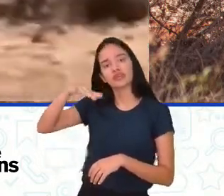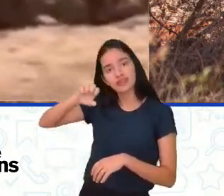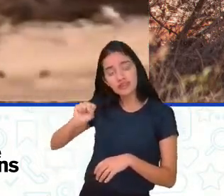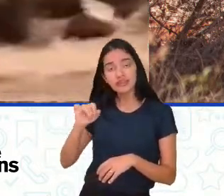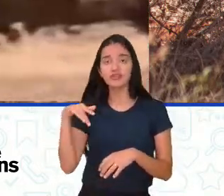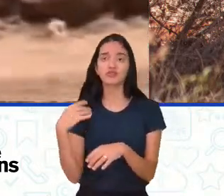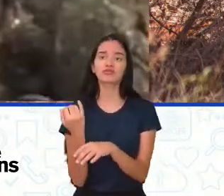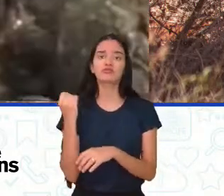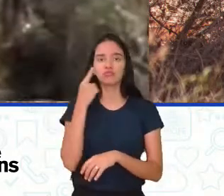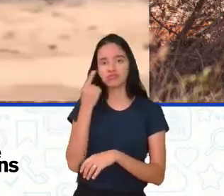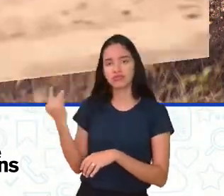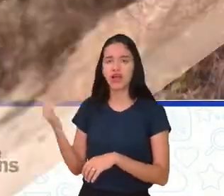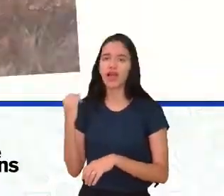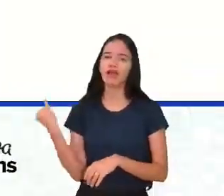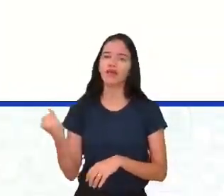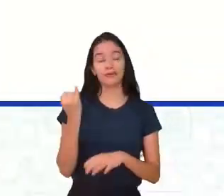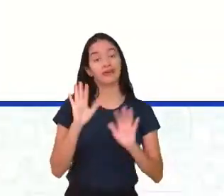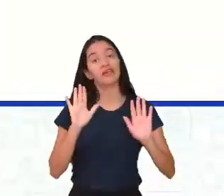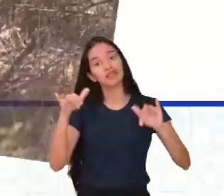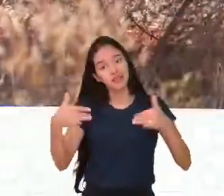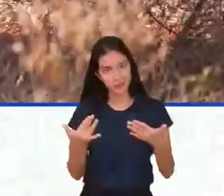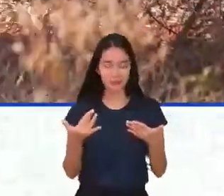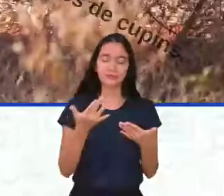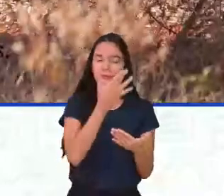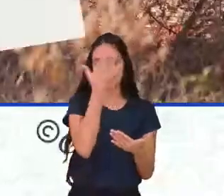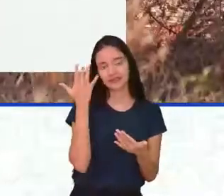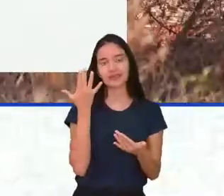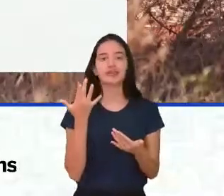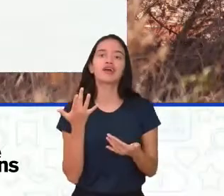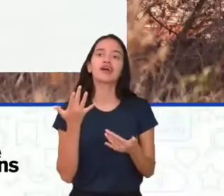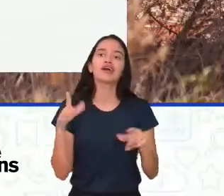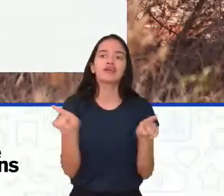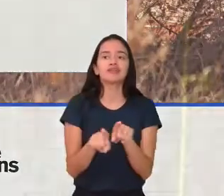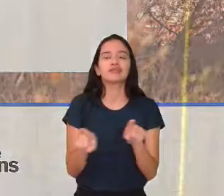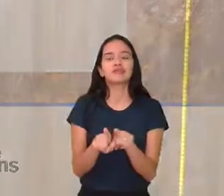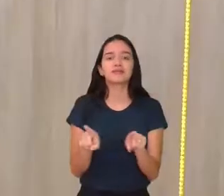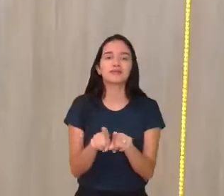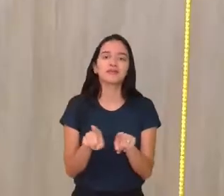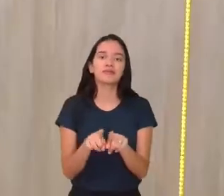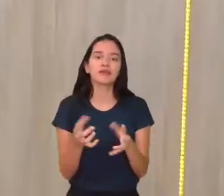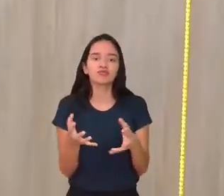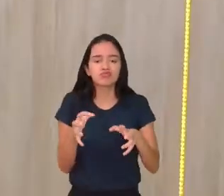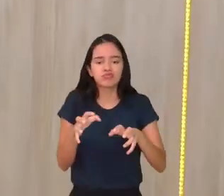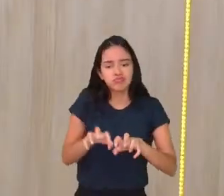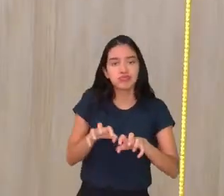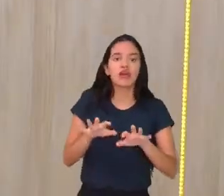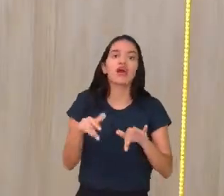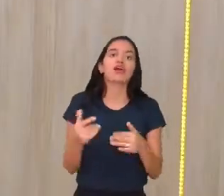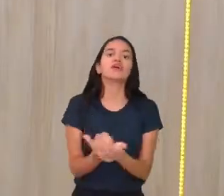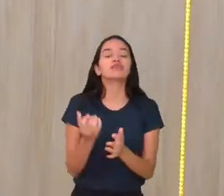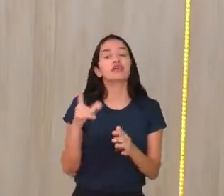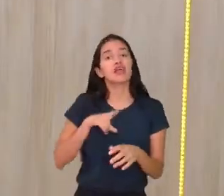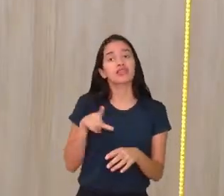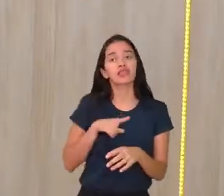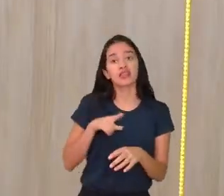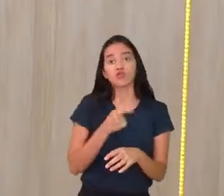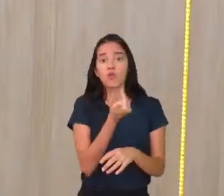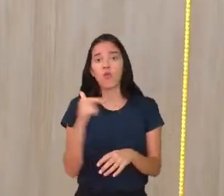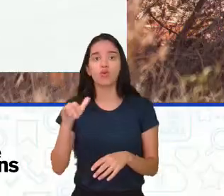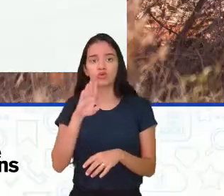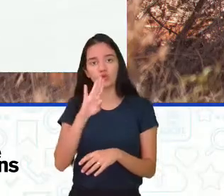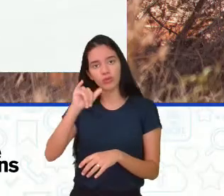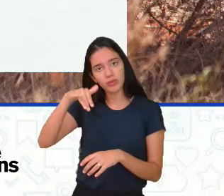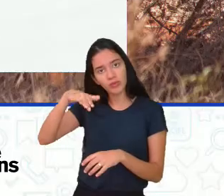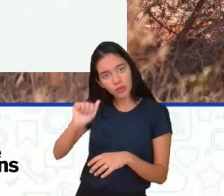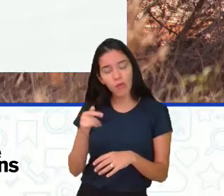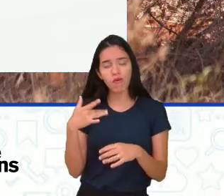dos maiores e mais importantes. Além do Cerrado, a gente tem também os outros biomas, né? A gente já trabalhou aqui